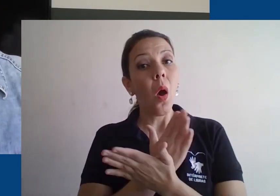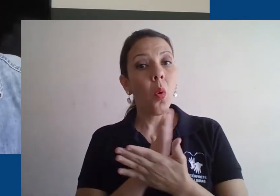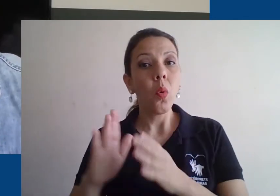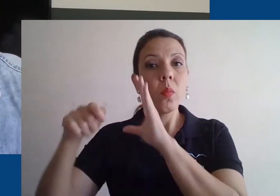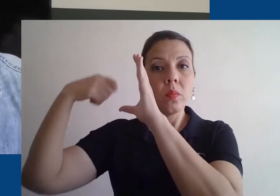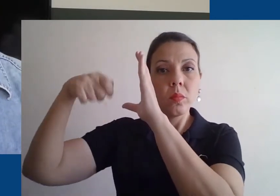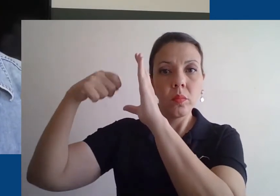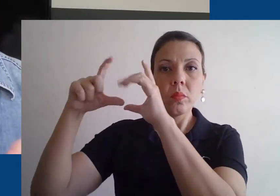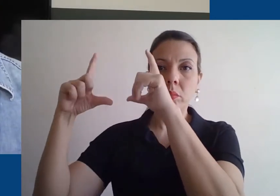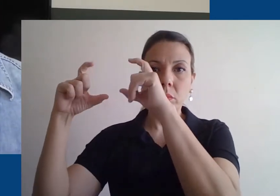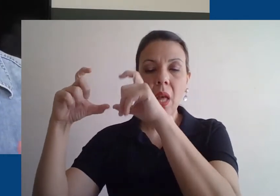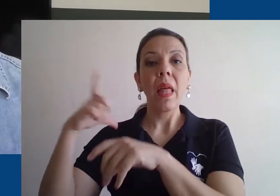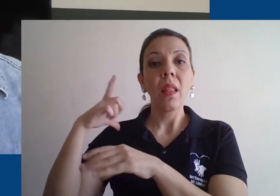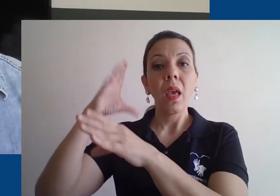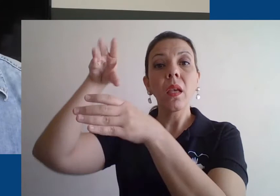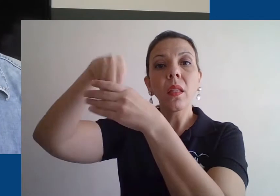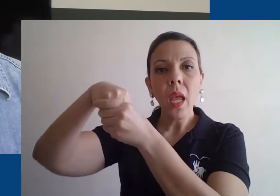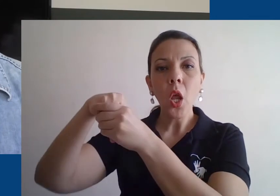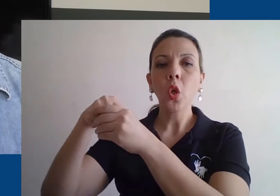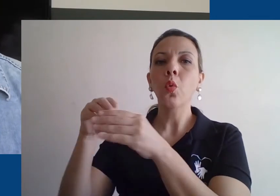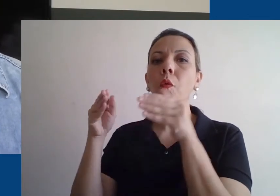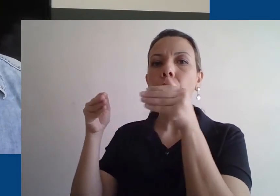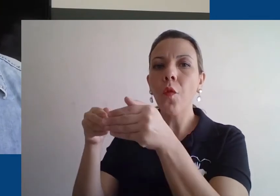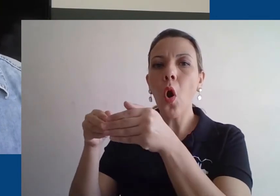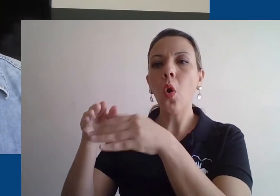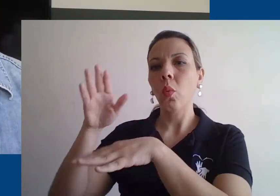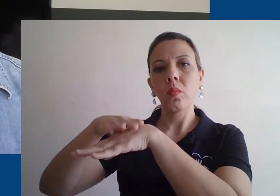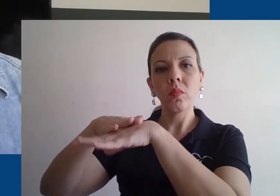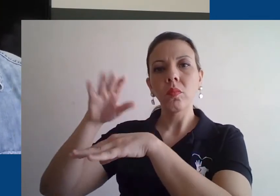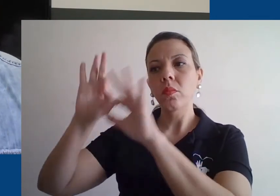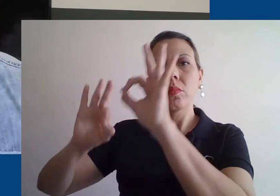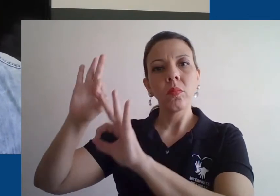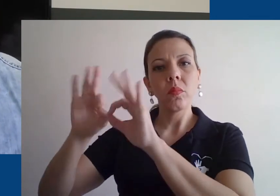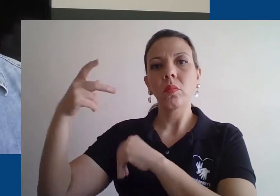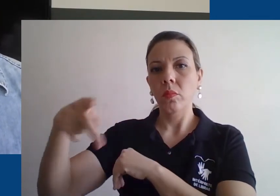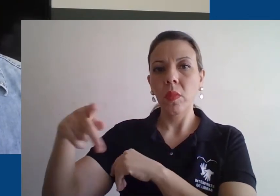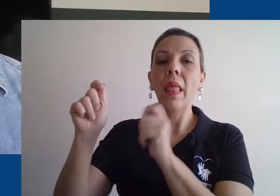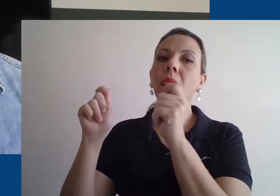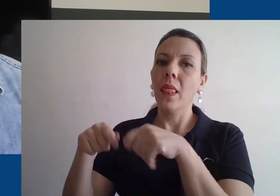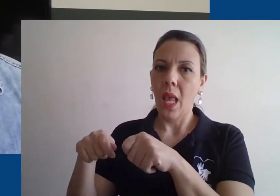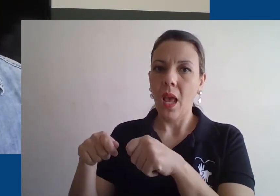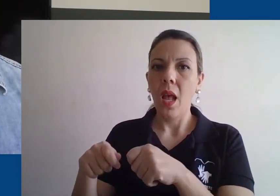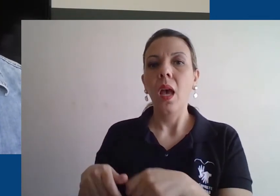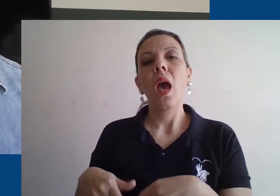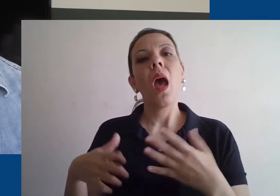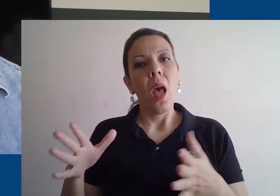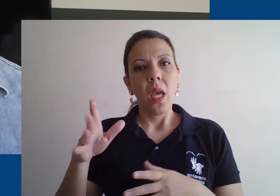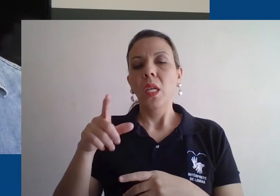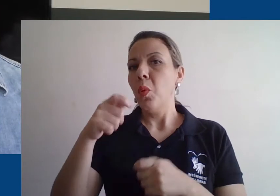enquanto ela grava, um foco automático ao vivo que eles chamam às vezes, então você não vai precisar se preocupar com isso. Caso você possua ou tenha